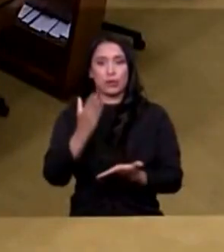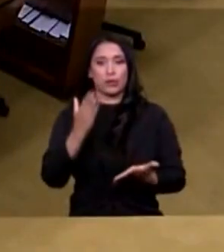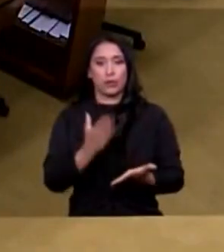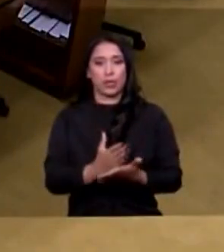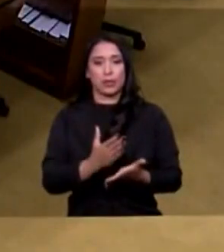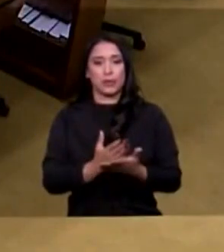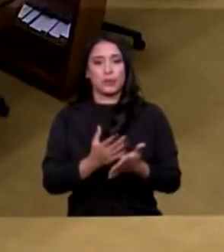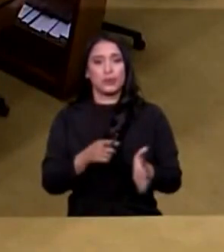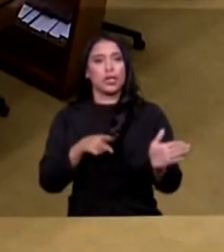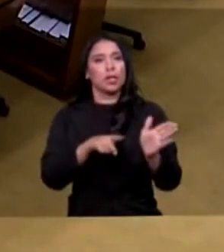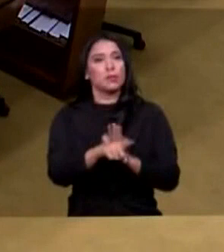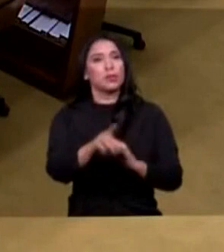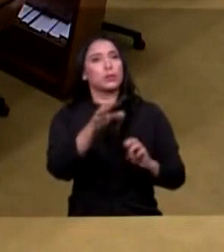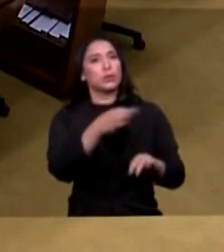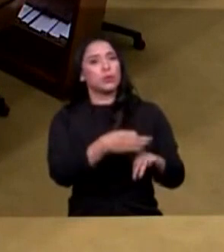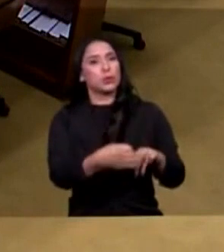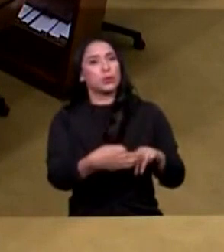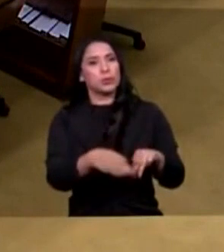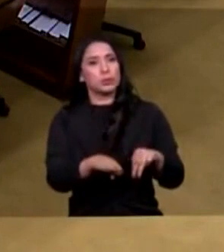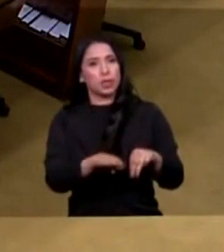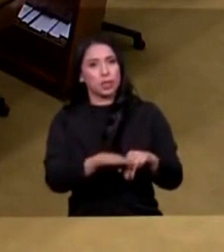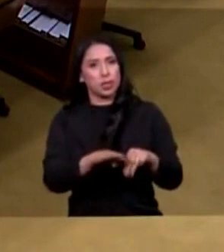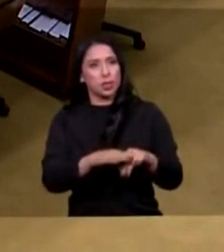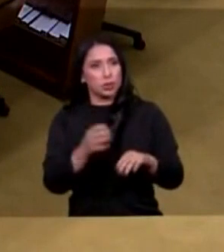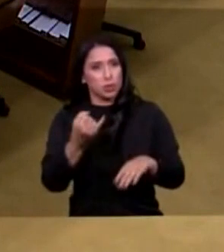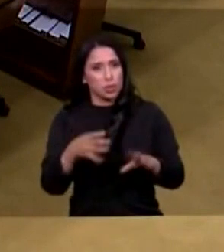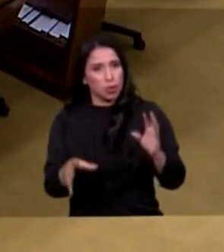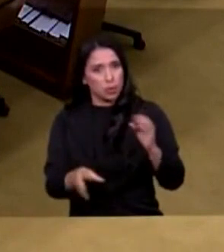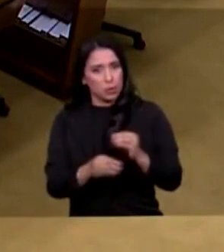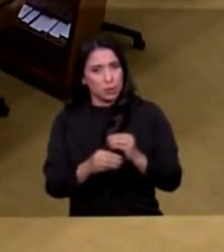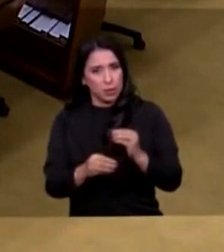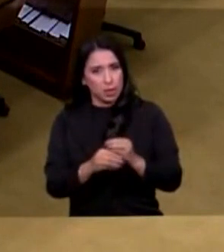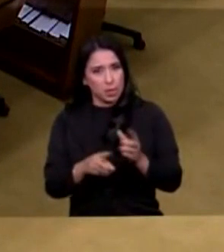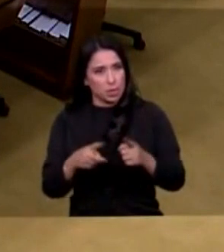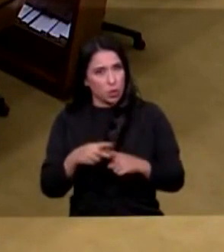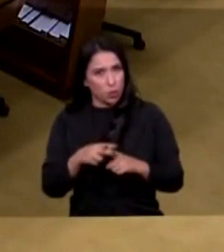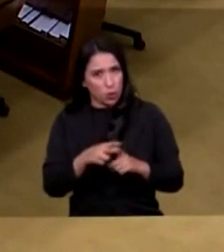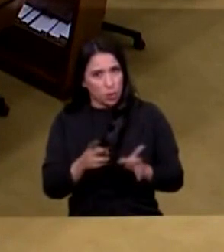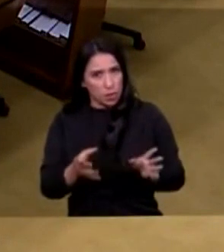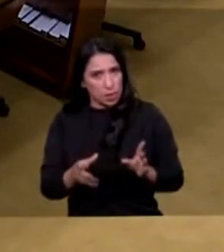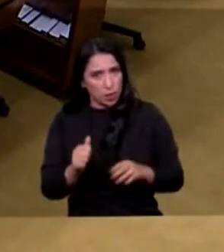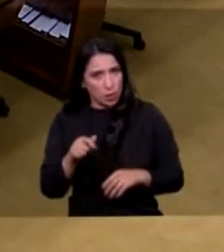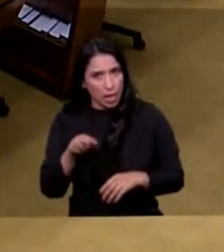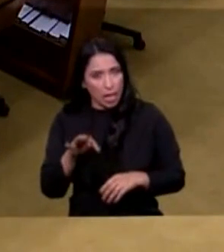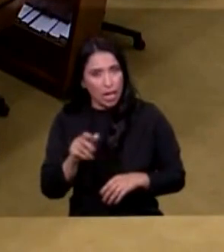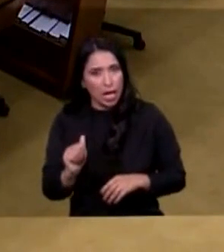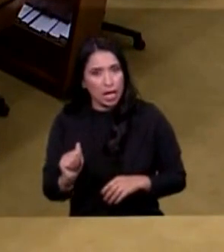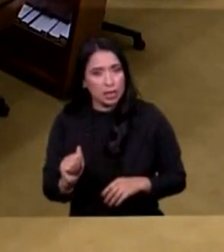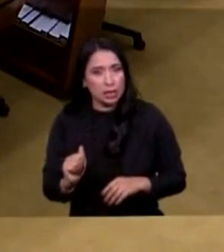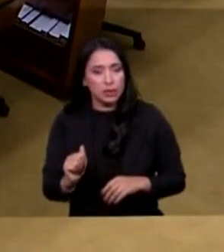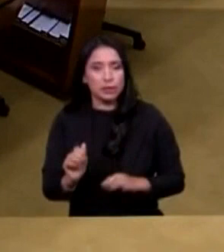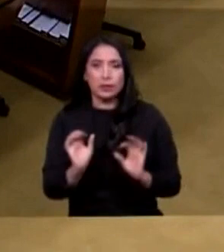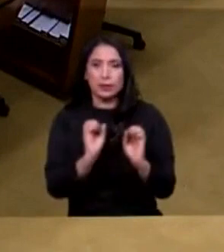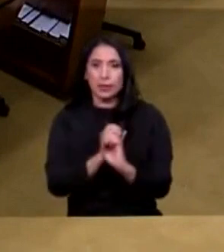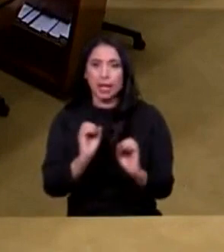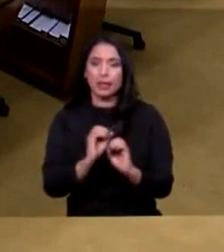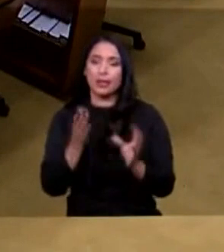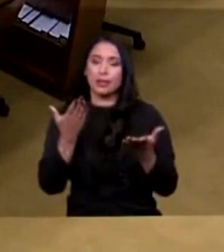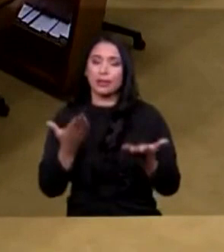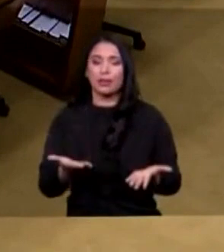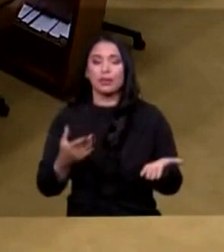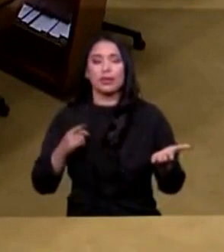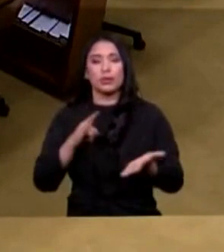tem a função de garantir o direitos individuais dos investigados o tribunal também entendeu que é investidura do juiz das garantias